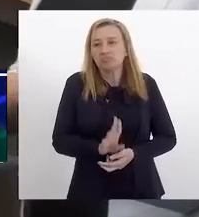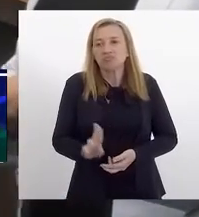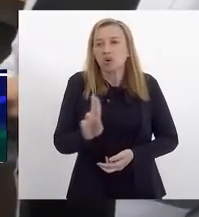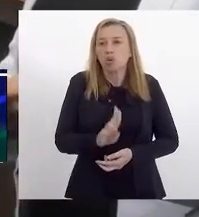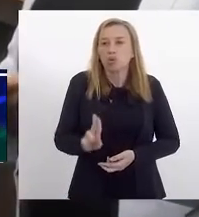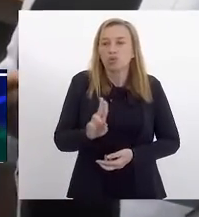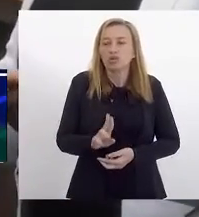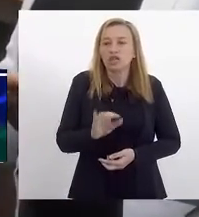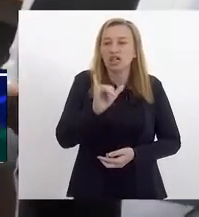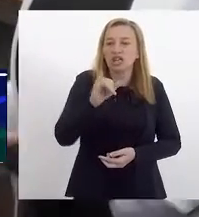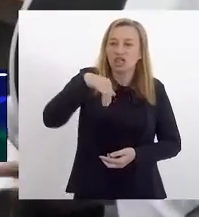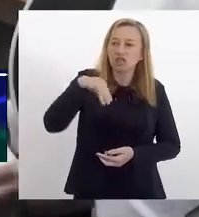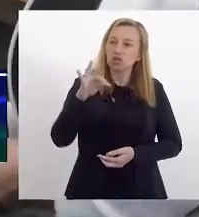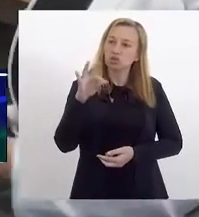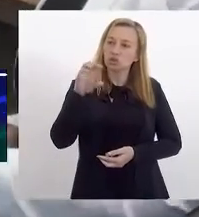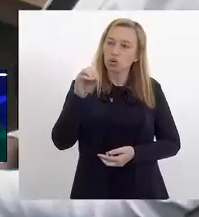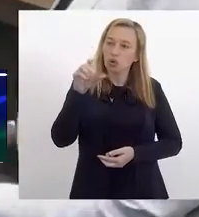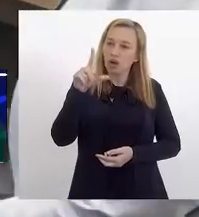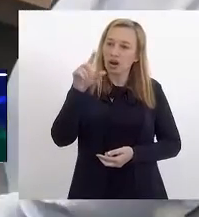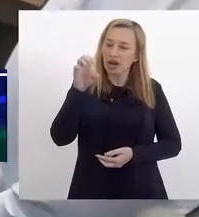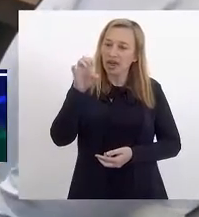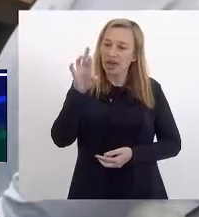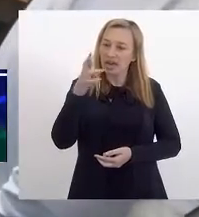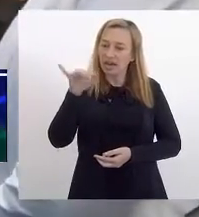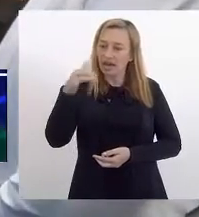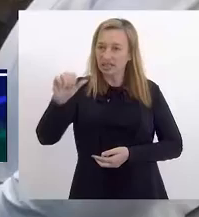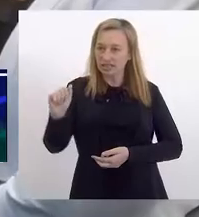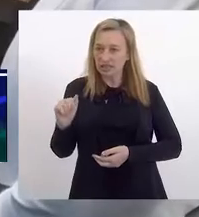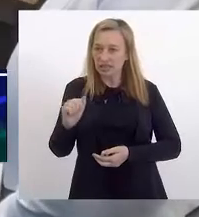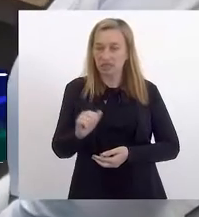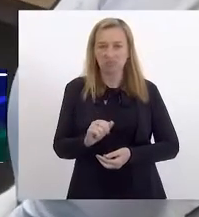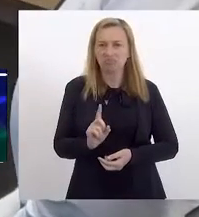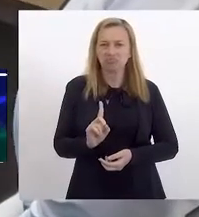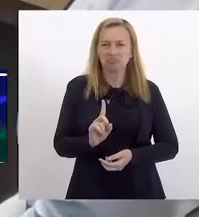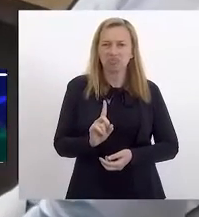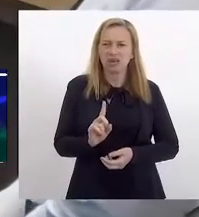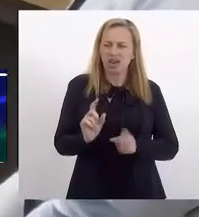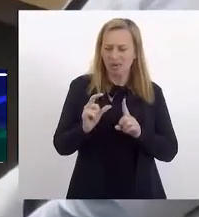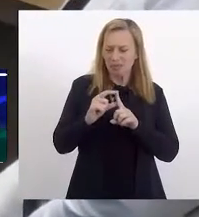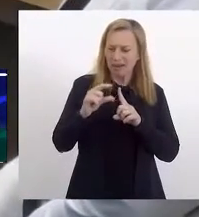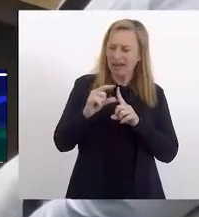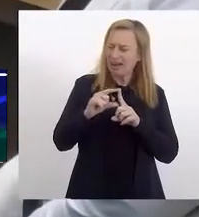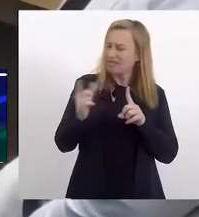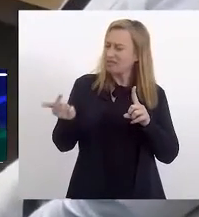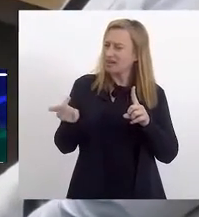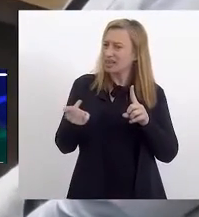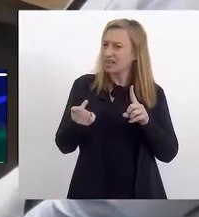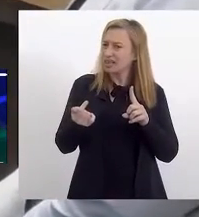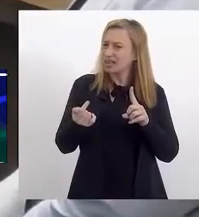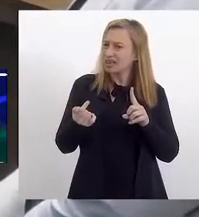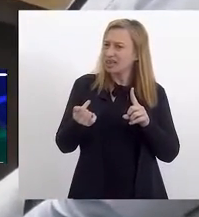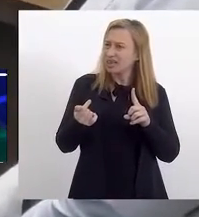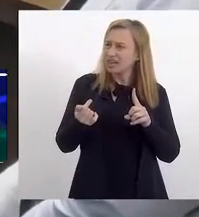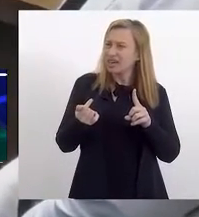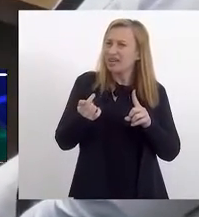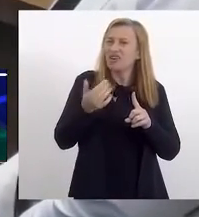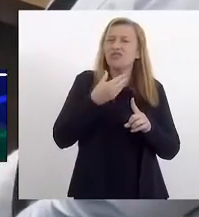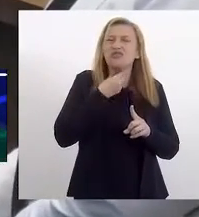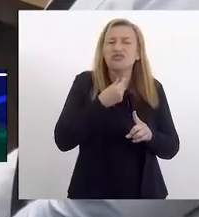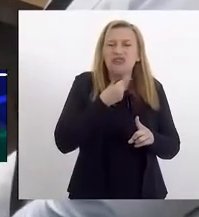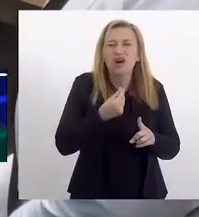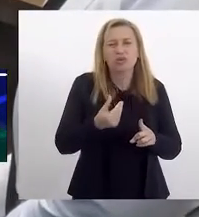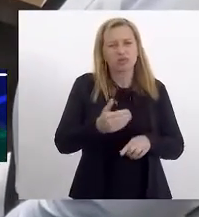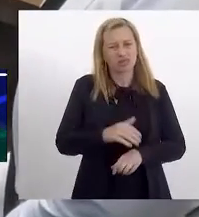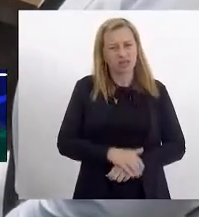expressão intolerância. Né? Não utilizo. Porque a expressão intolerância, ela é cínica, ela é